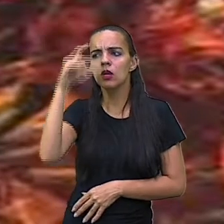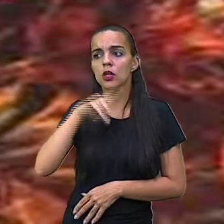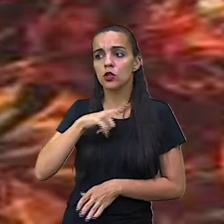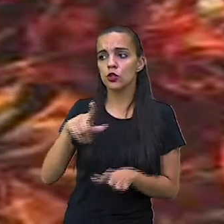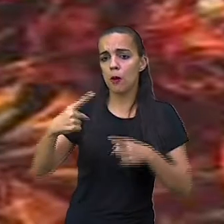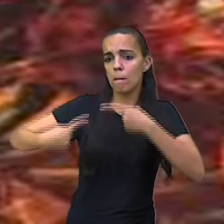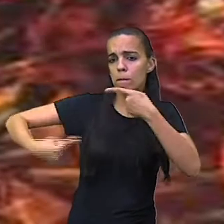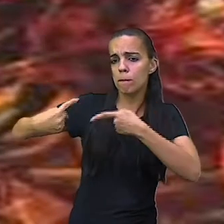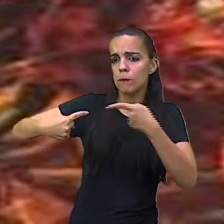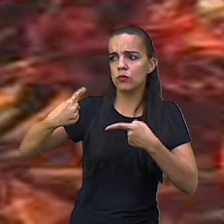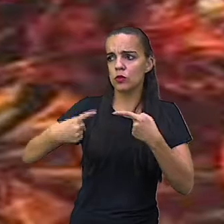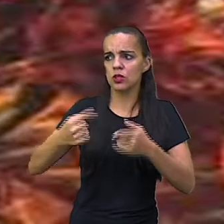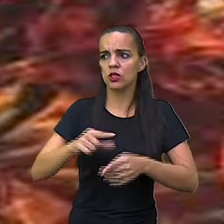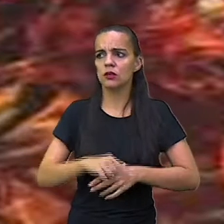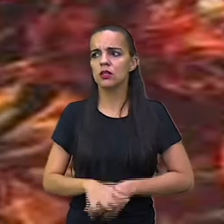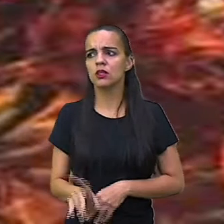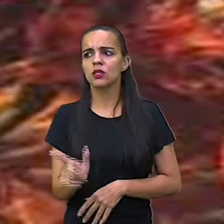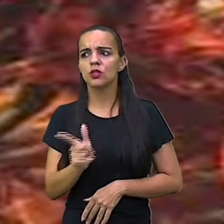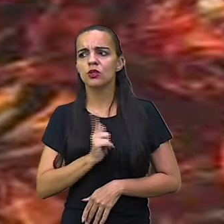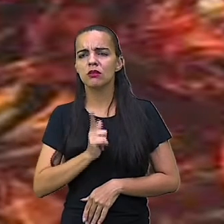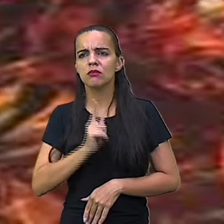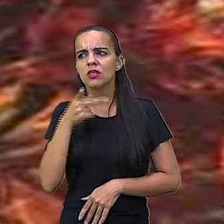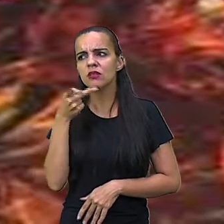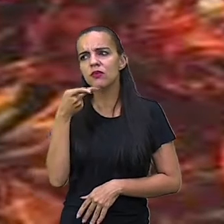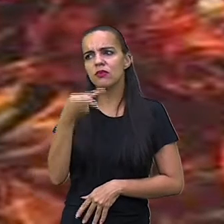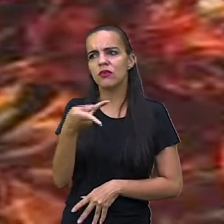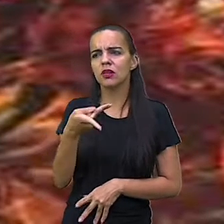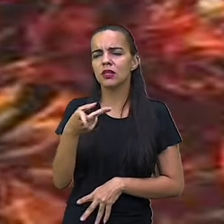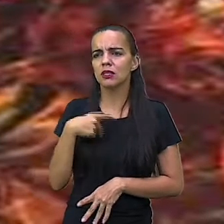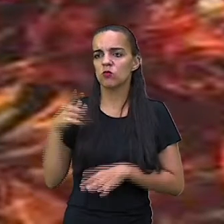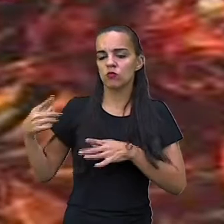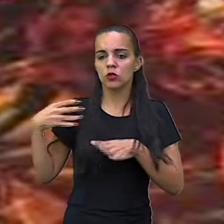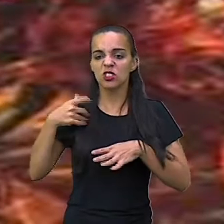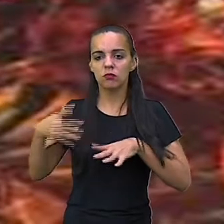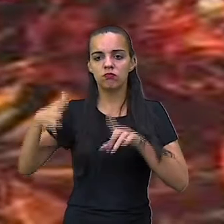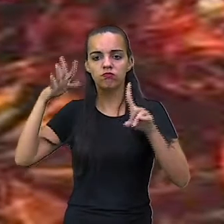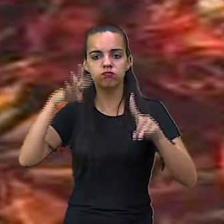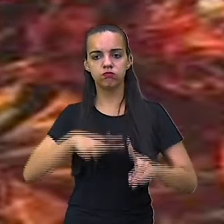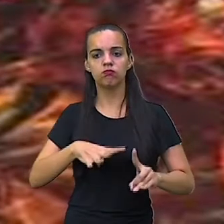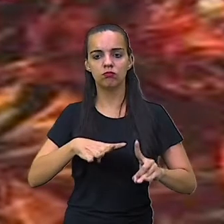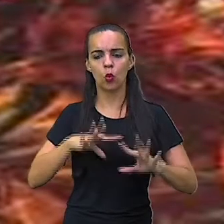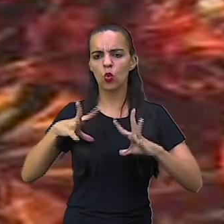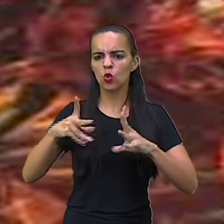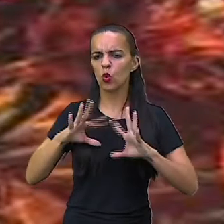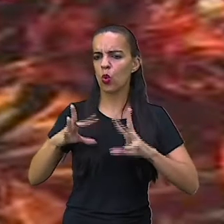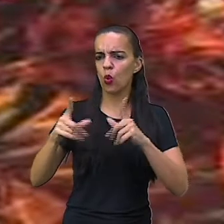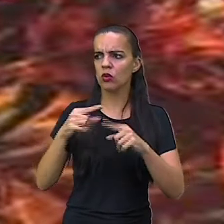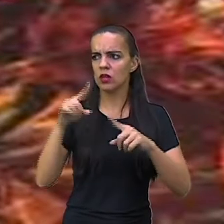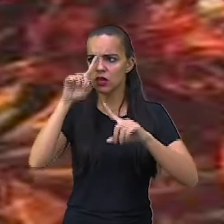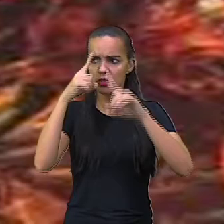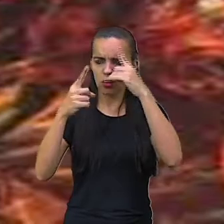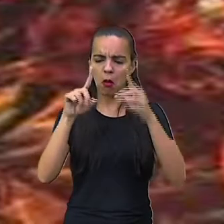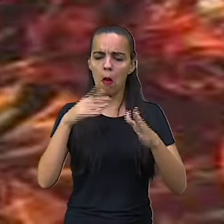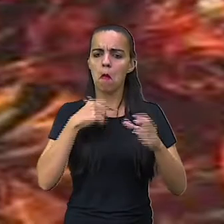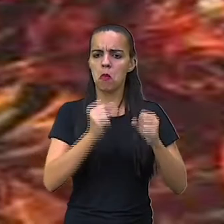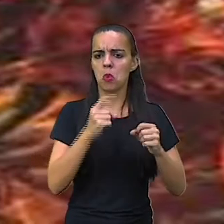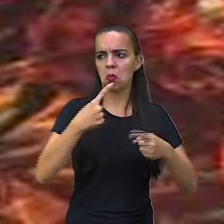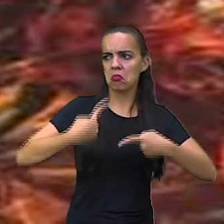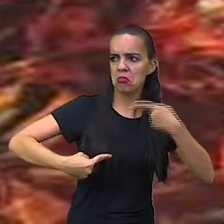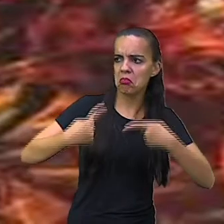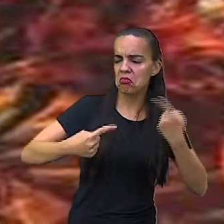política que se opõe a todo tipo de hierarquia e dominação, seja ela